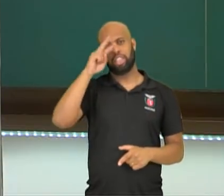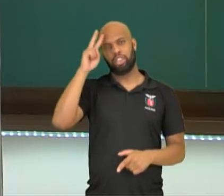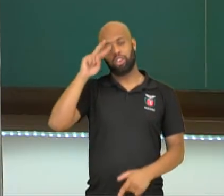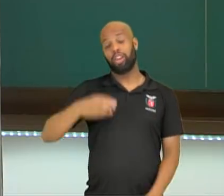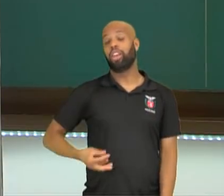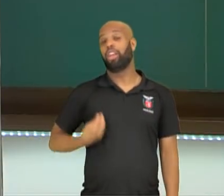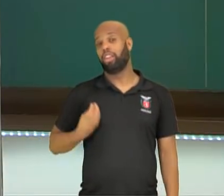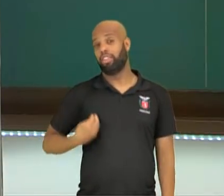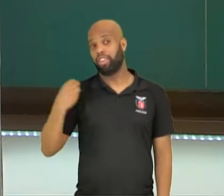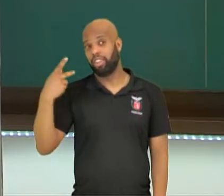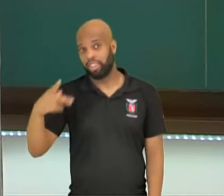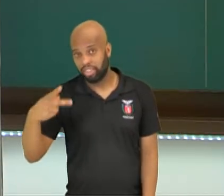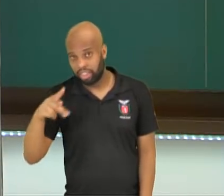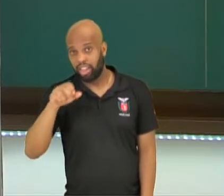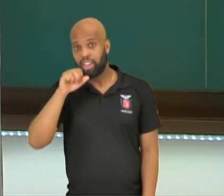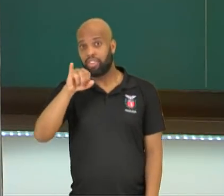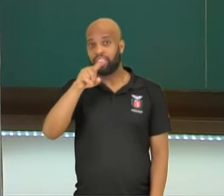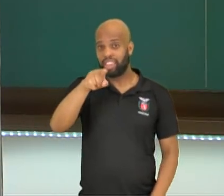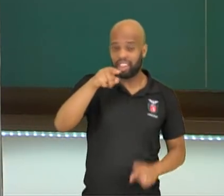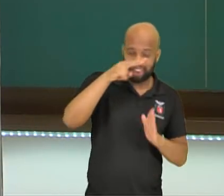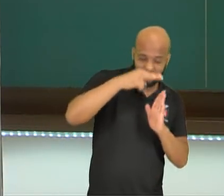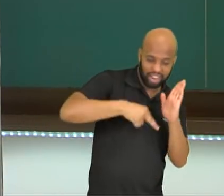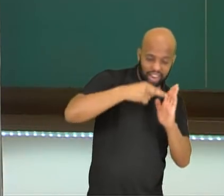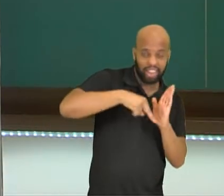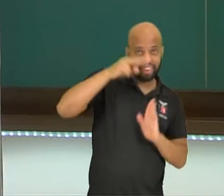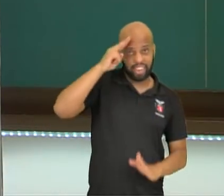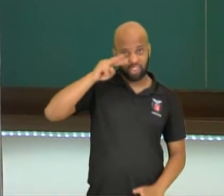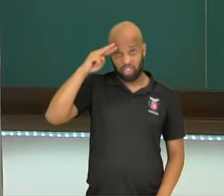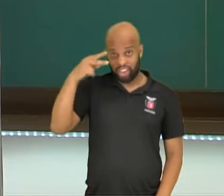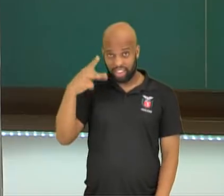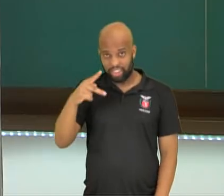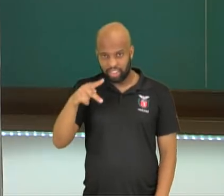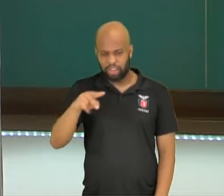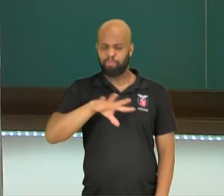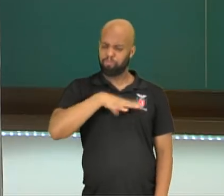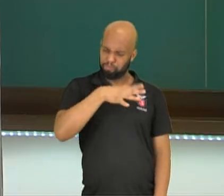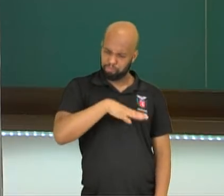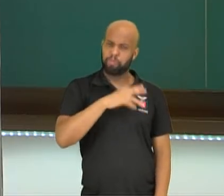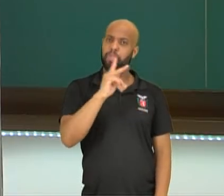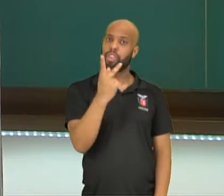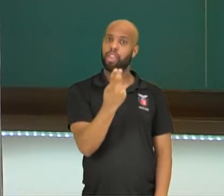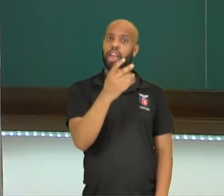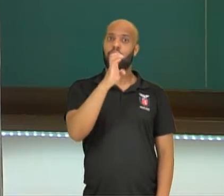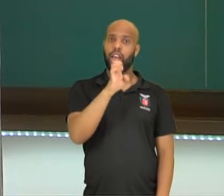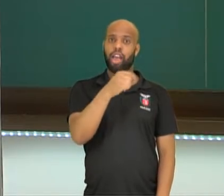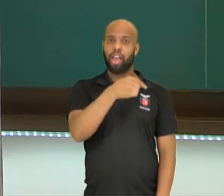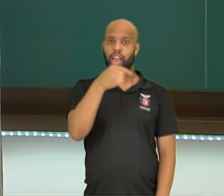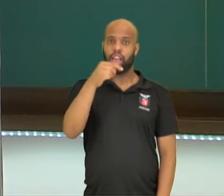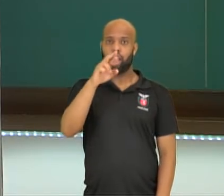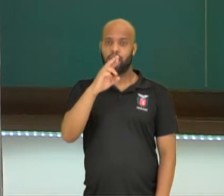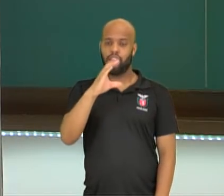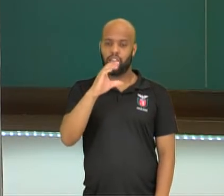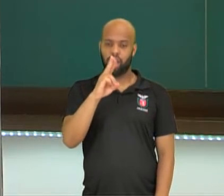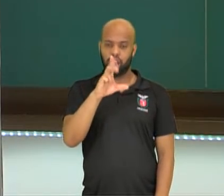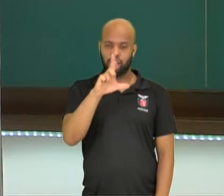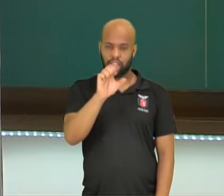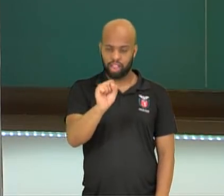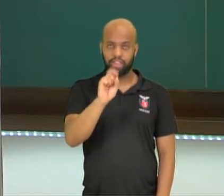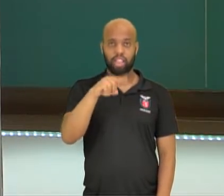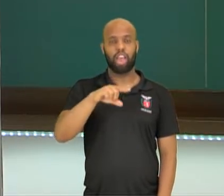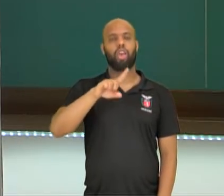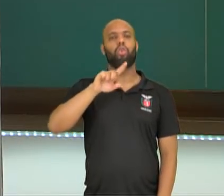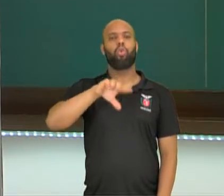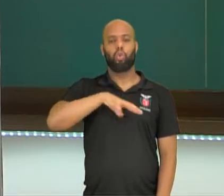vida dele. E se você ler a história, você vai entender que ele era muito corajoso. Portanto, Hércules você já ia associar na